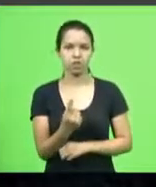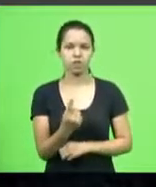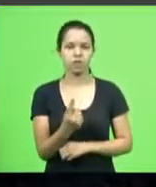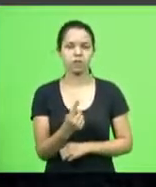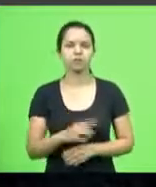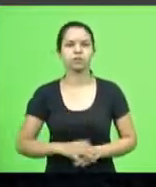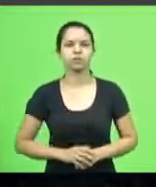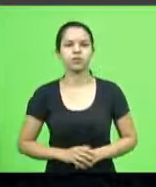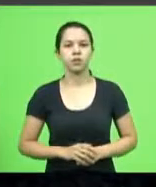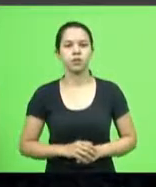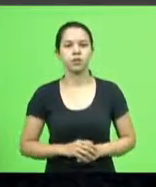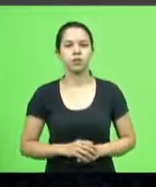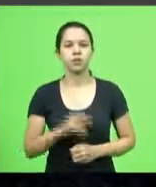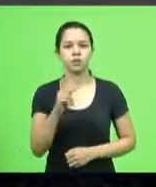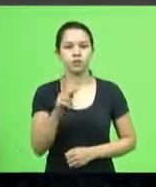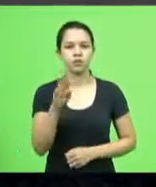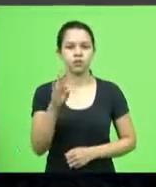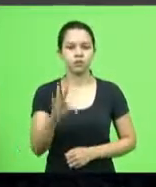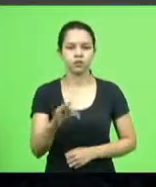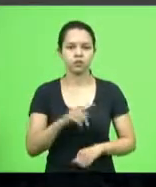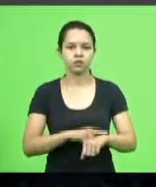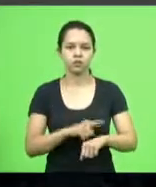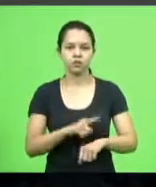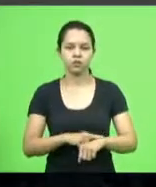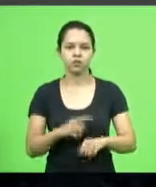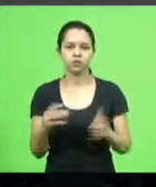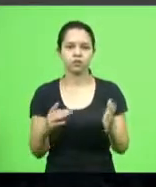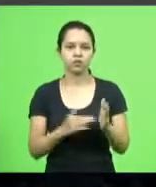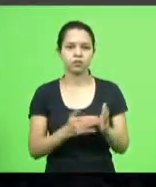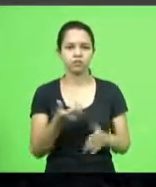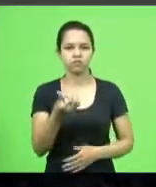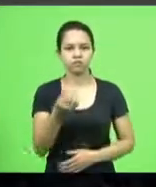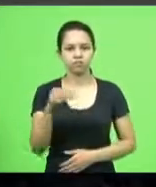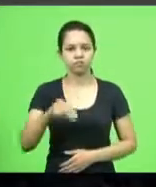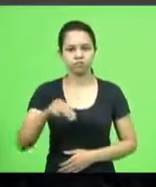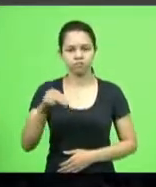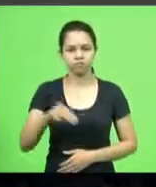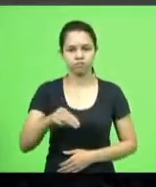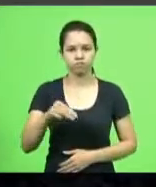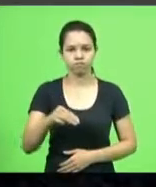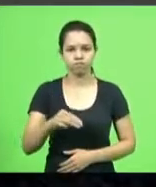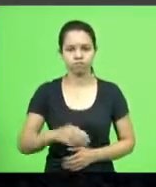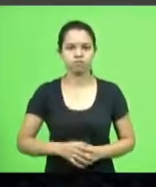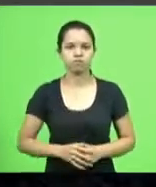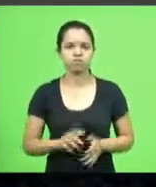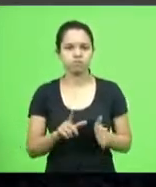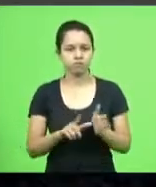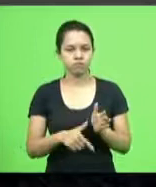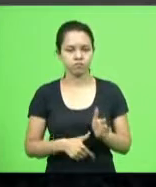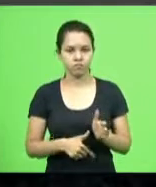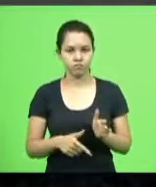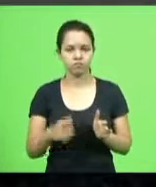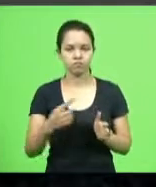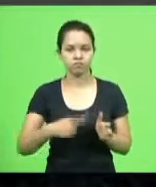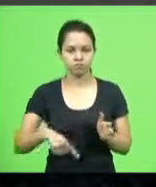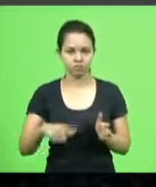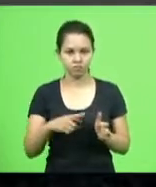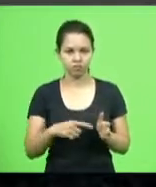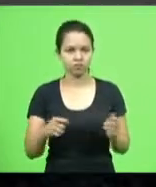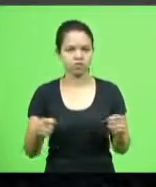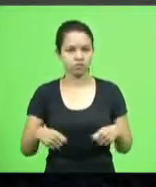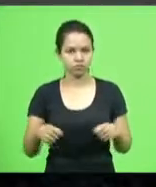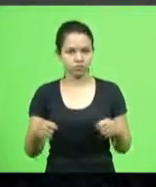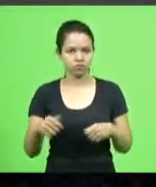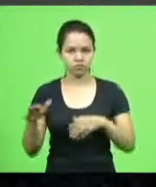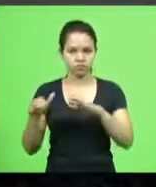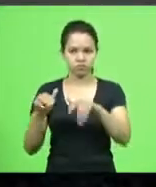dos Trabalhadores, por um tempo de até 6 minutos. Logo depois, até para que possamos chamar